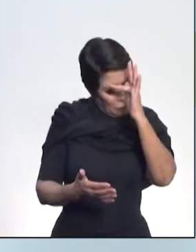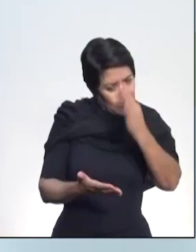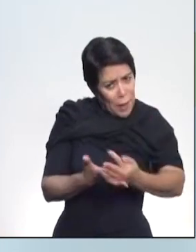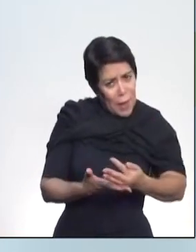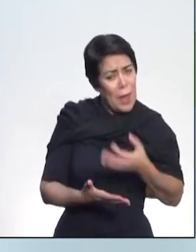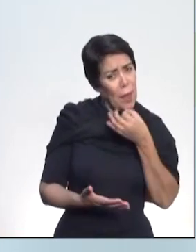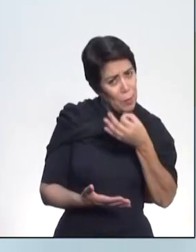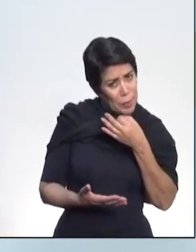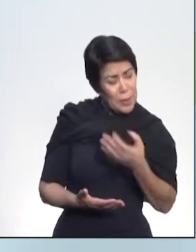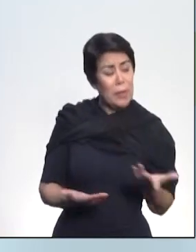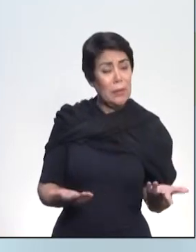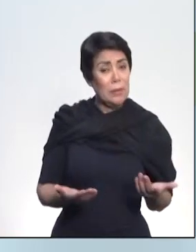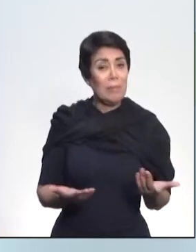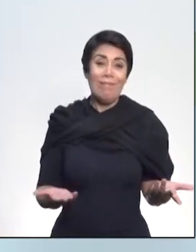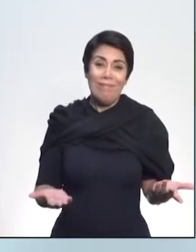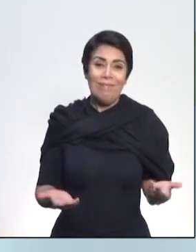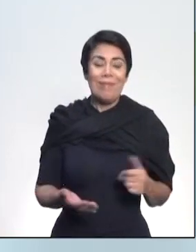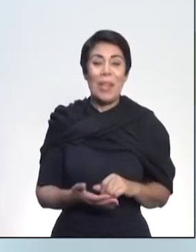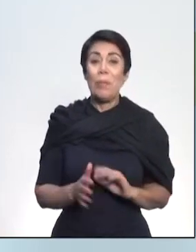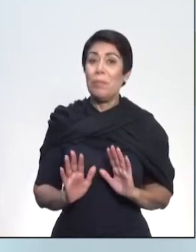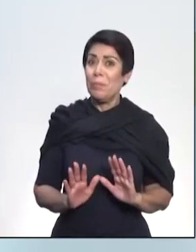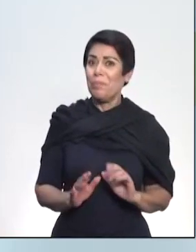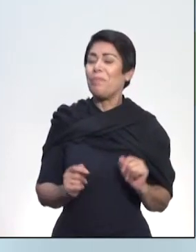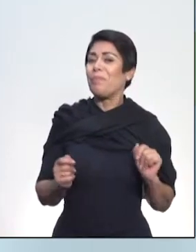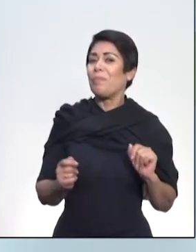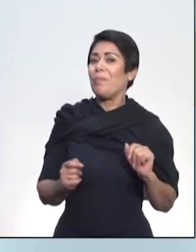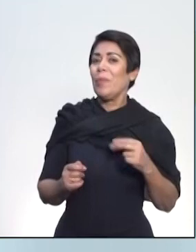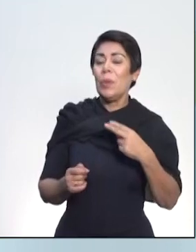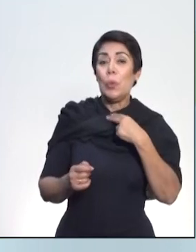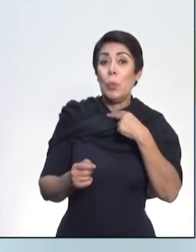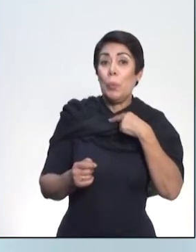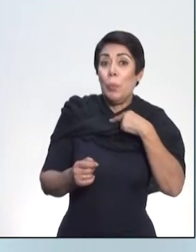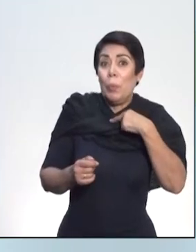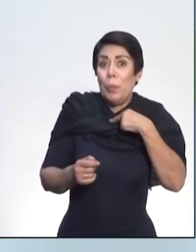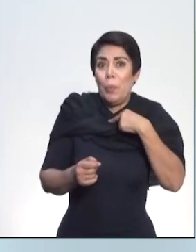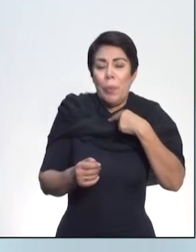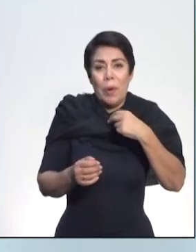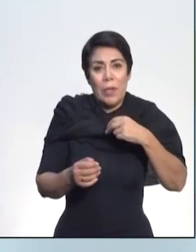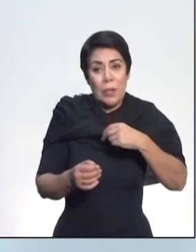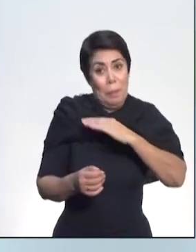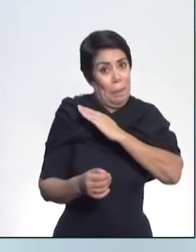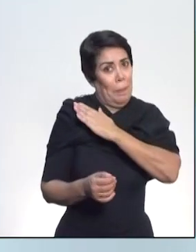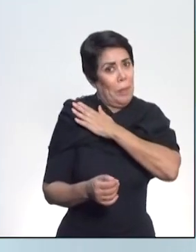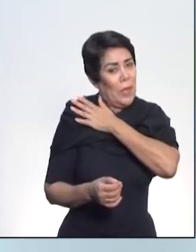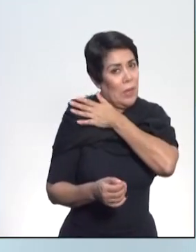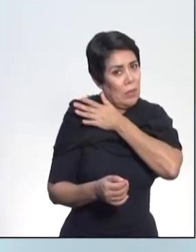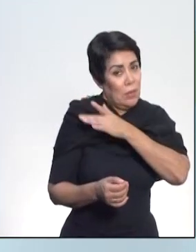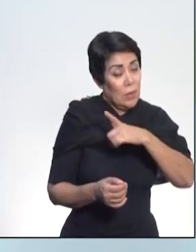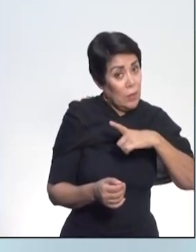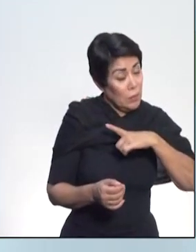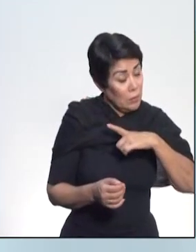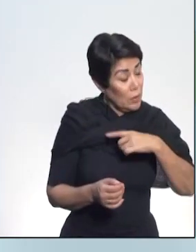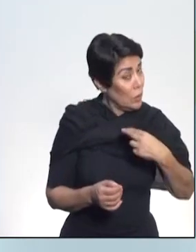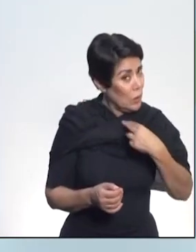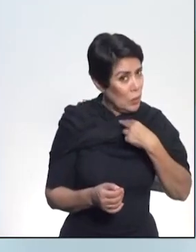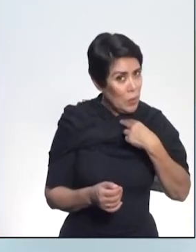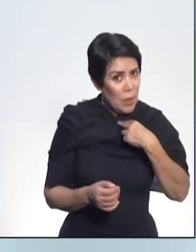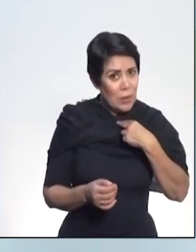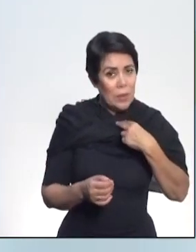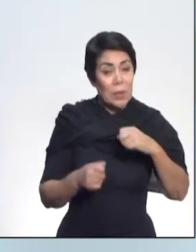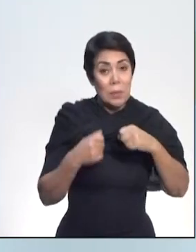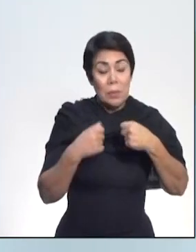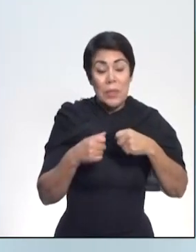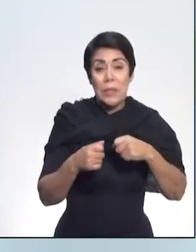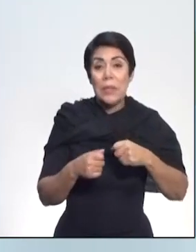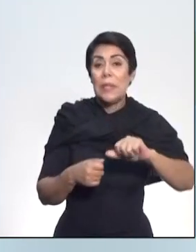opiniões. Lembrando que, para que a gente não caia nos preconceitos, é preciso que essa emissão, esse